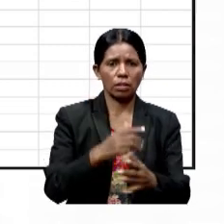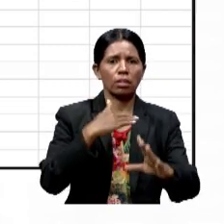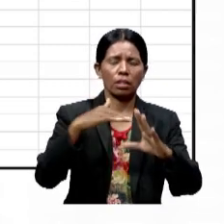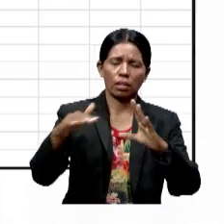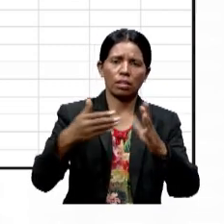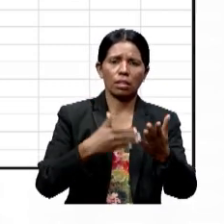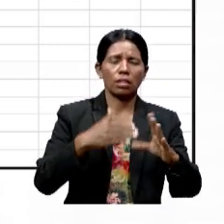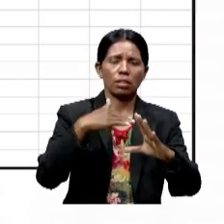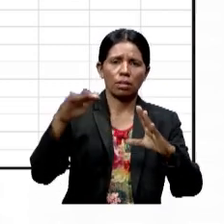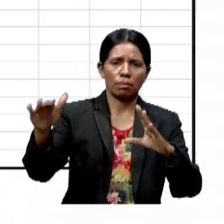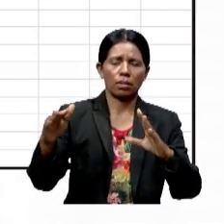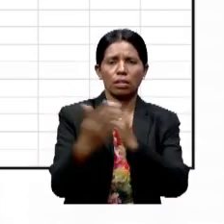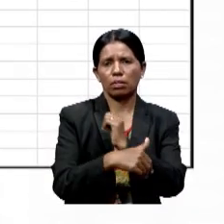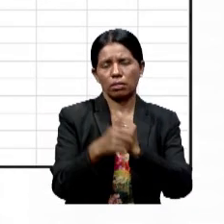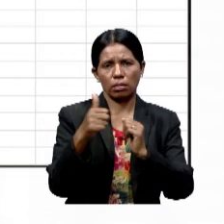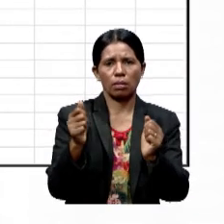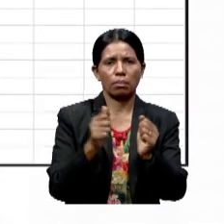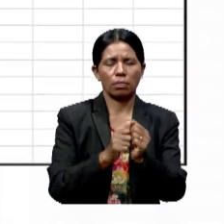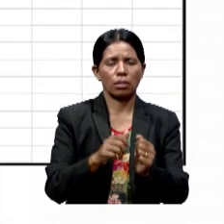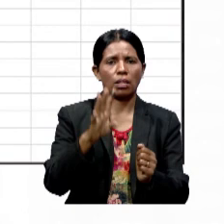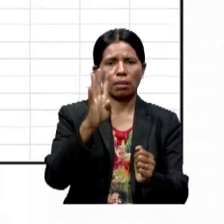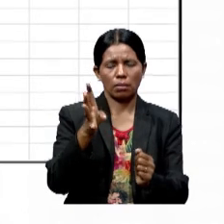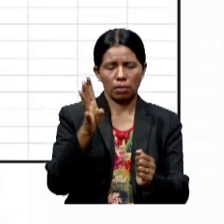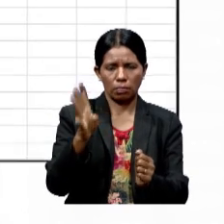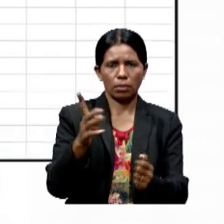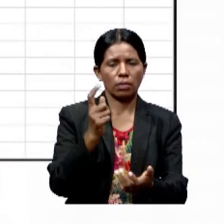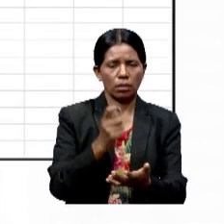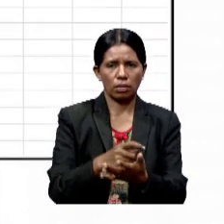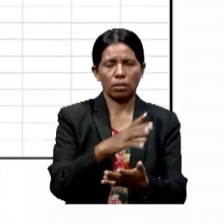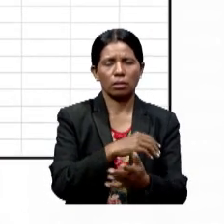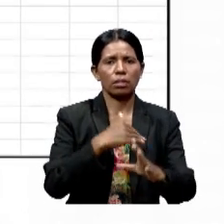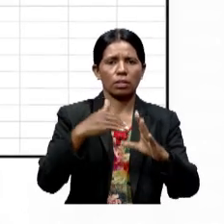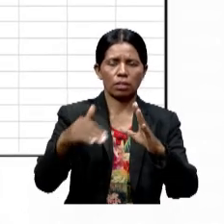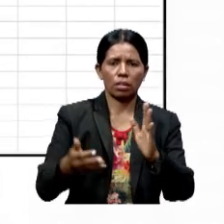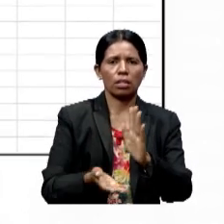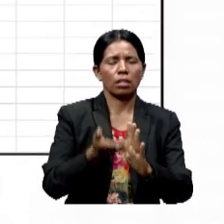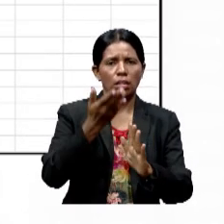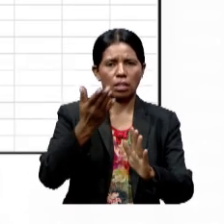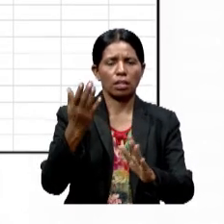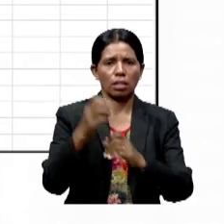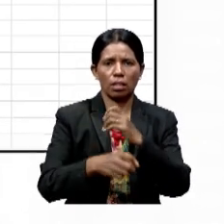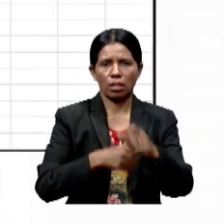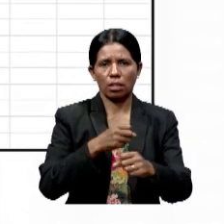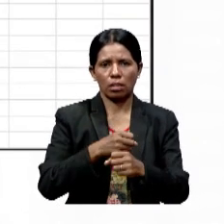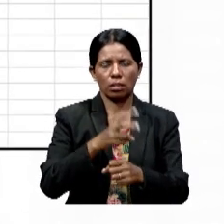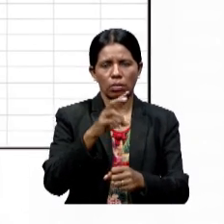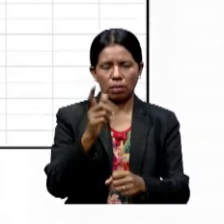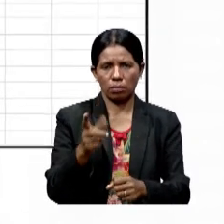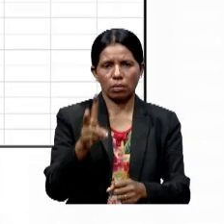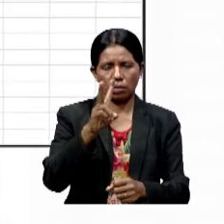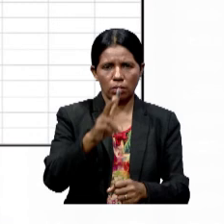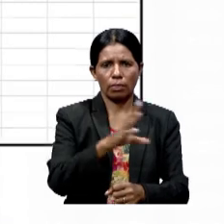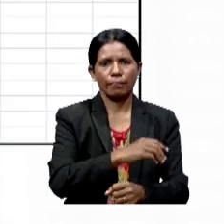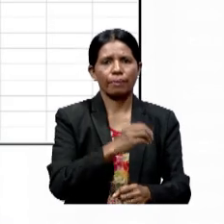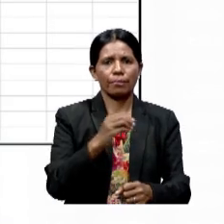liu. Hodei tokon hat nulu, no importa central elétrica sai makas, ia tina rihun rua rua, ho